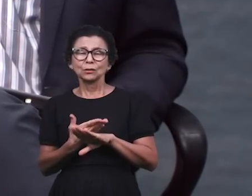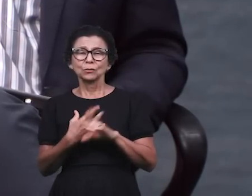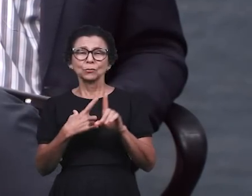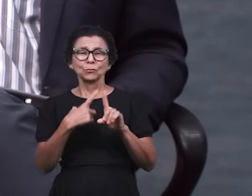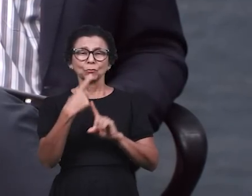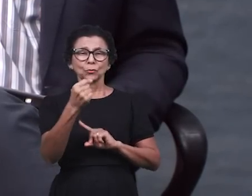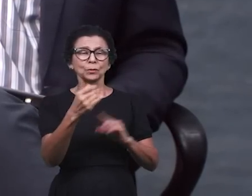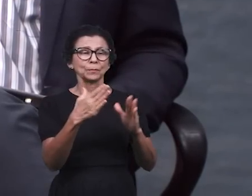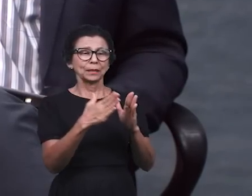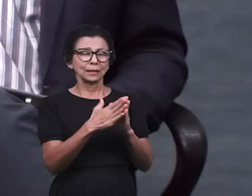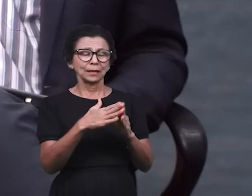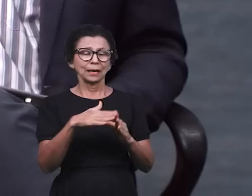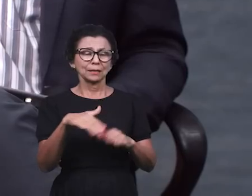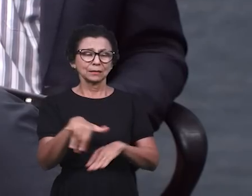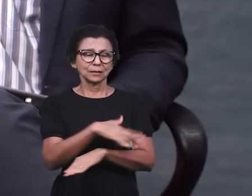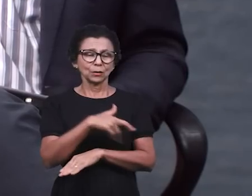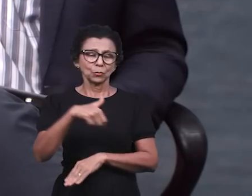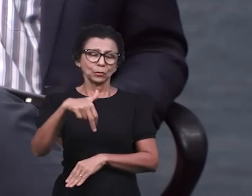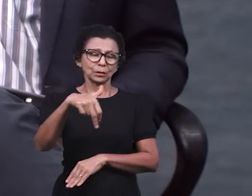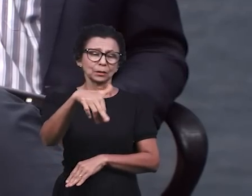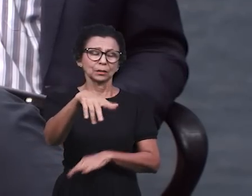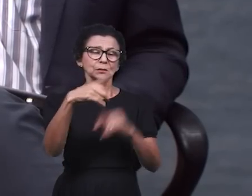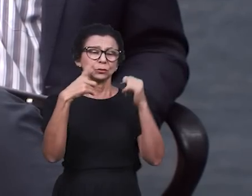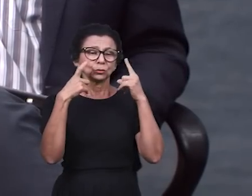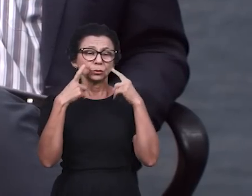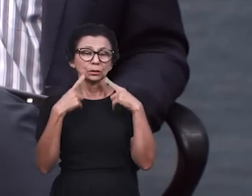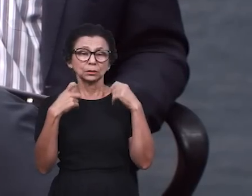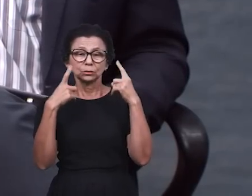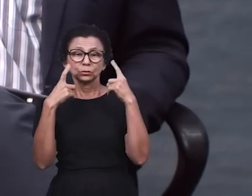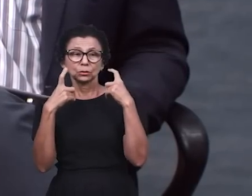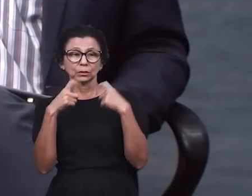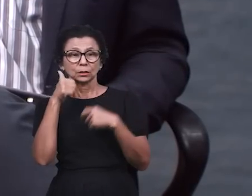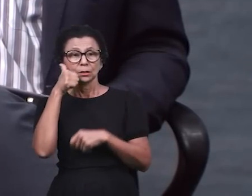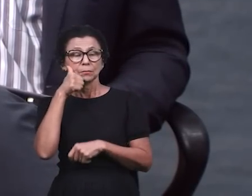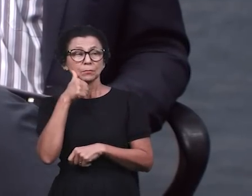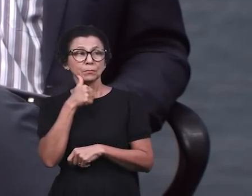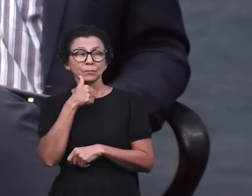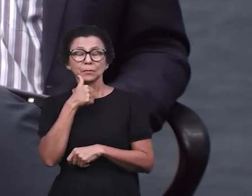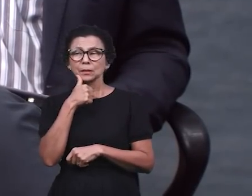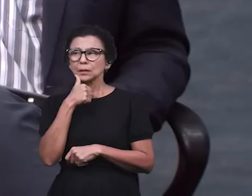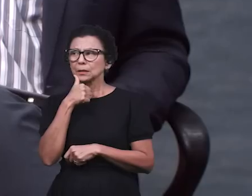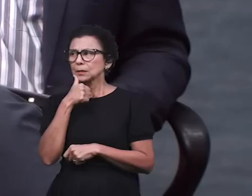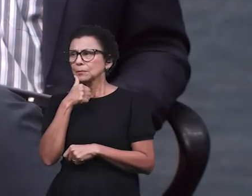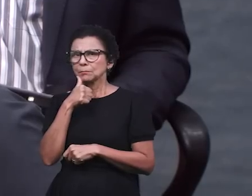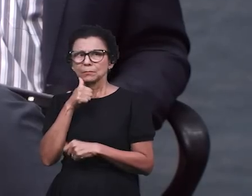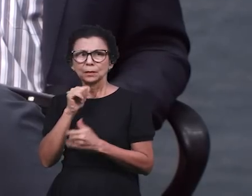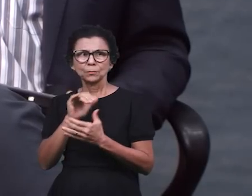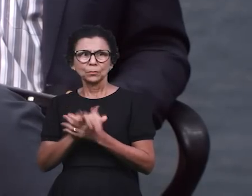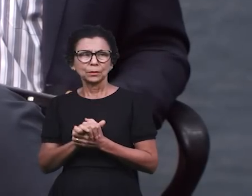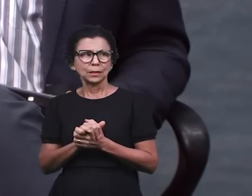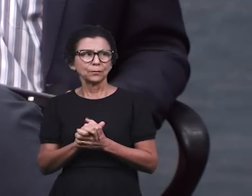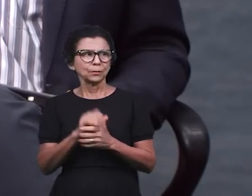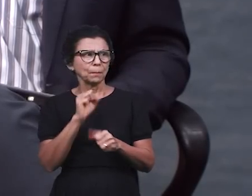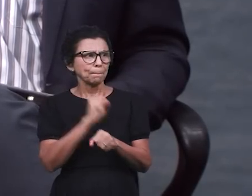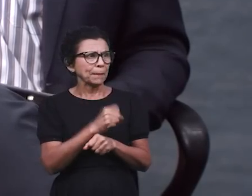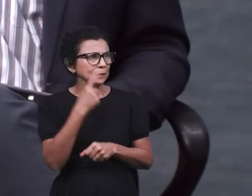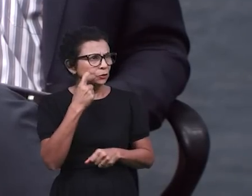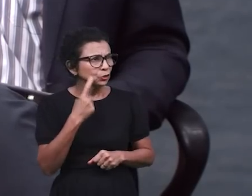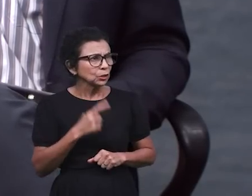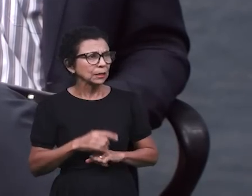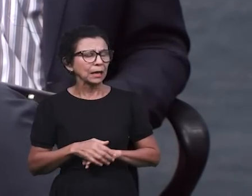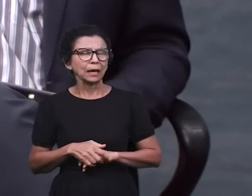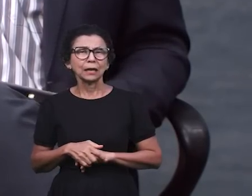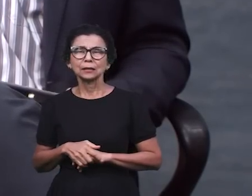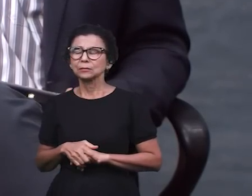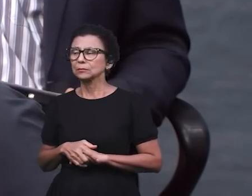rua chorando, cheguei em casa chorando, a minha esposa até com vergonha, para de chorar, eu não tinha como.